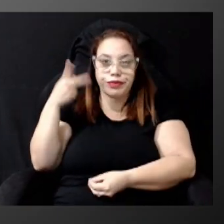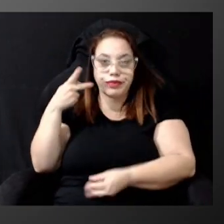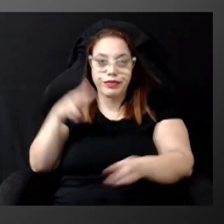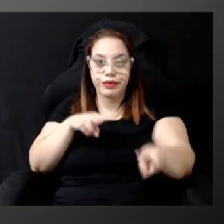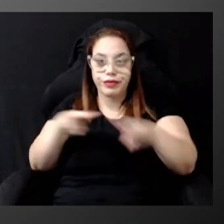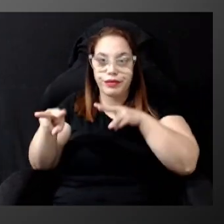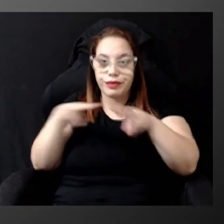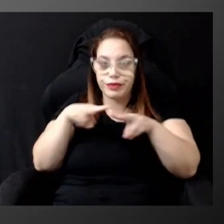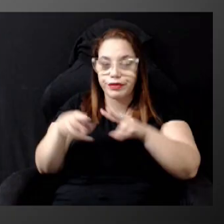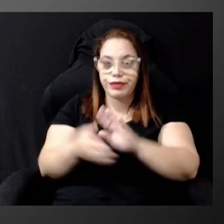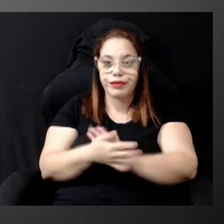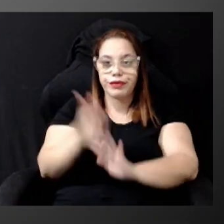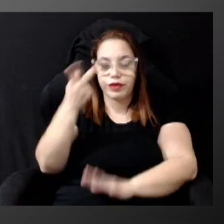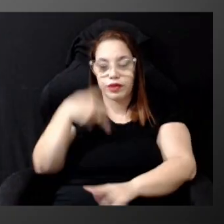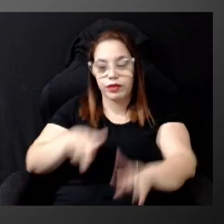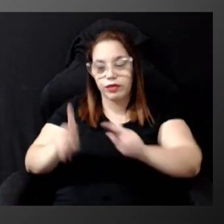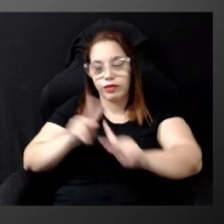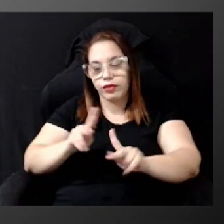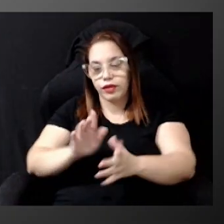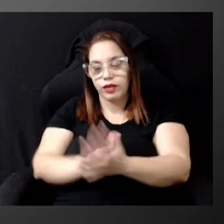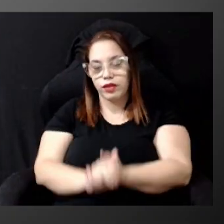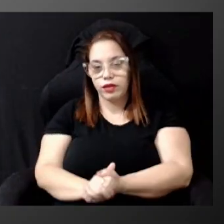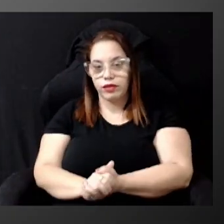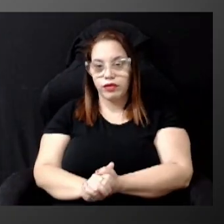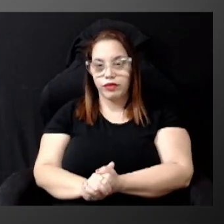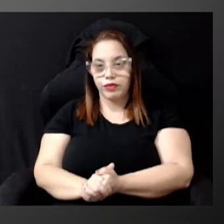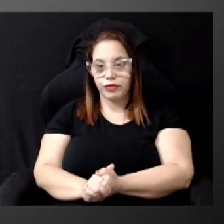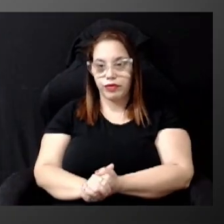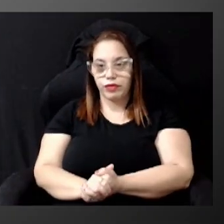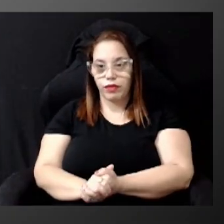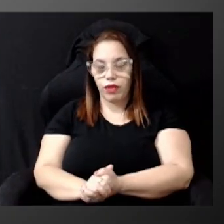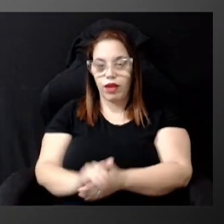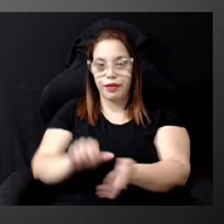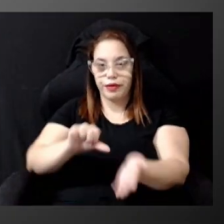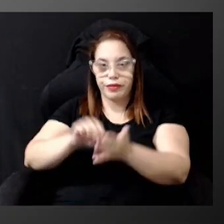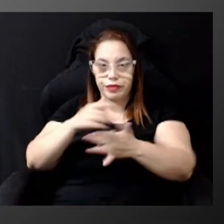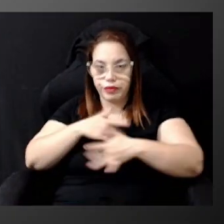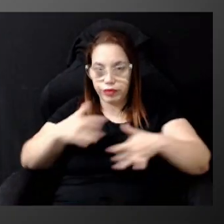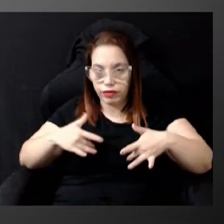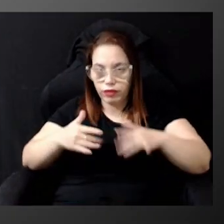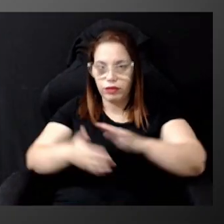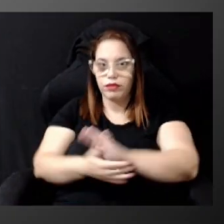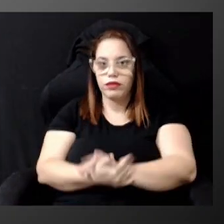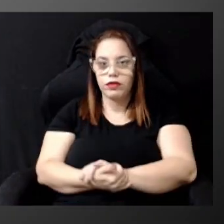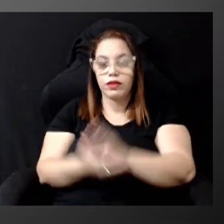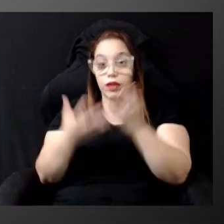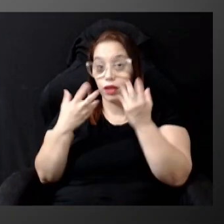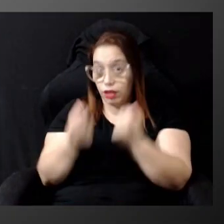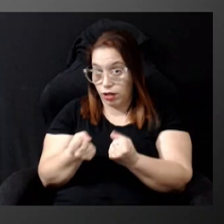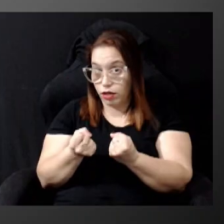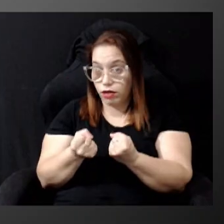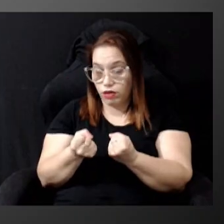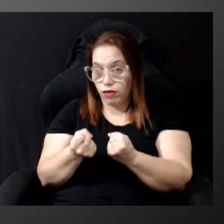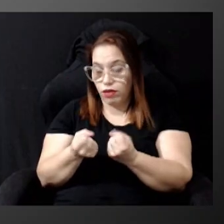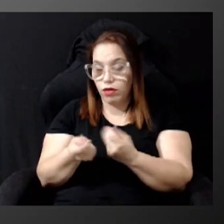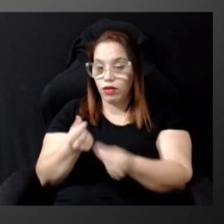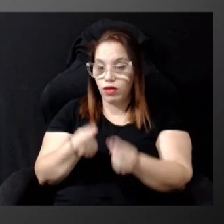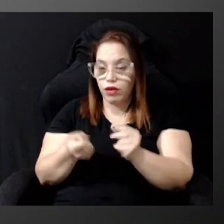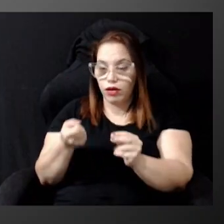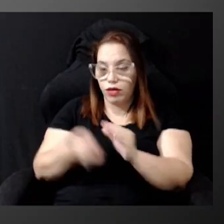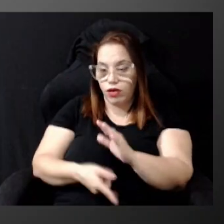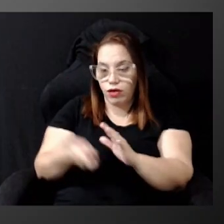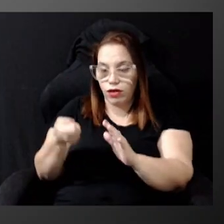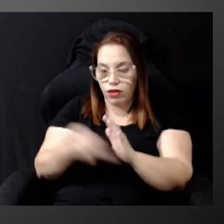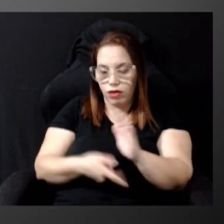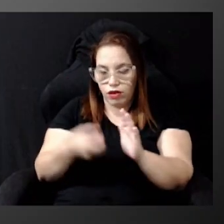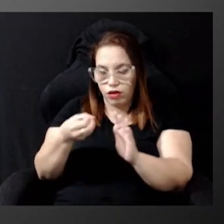própria população. Imagine você, as unidades de saúde, uma parte delas receberam investimentos de ampliação